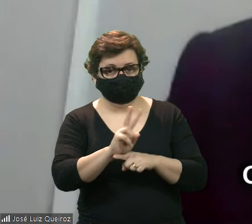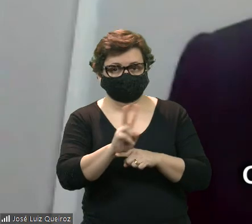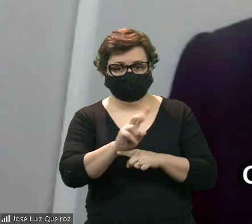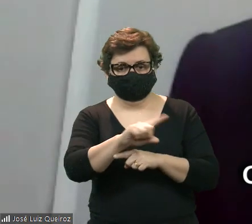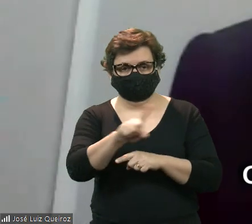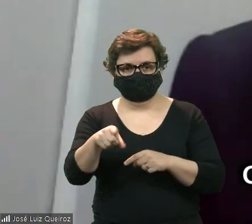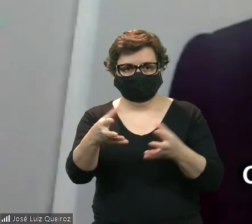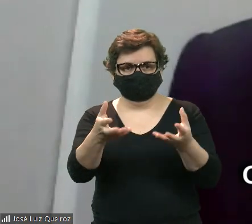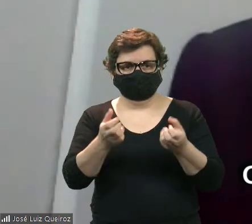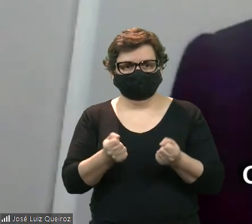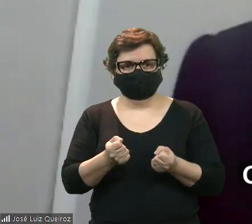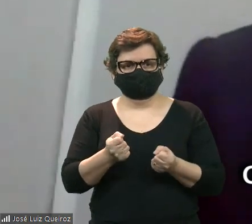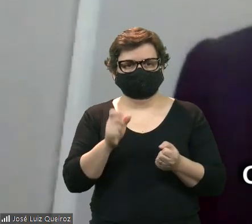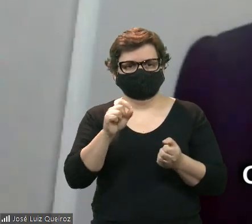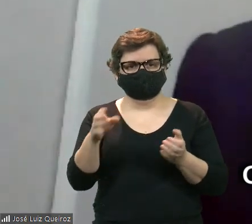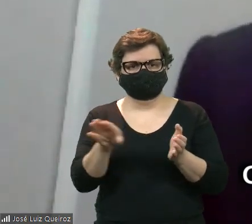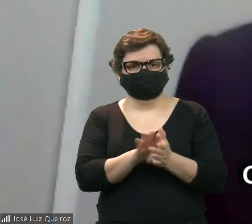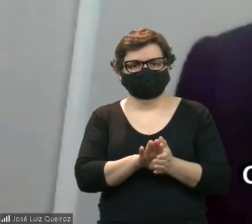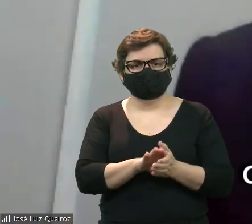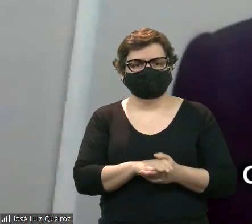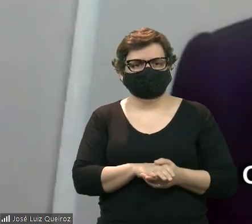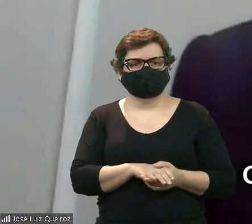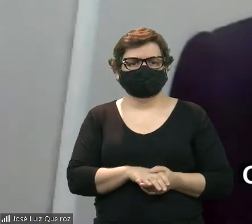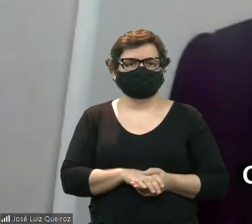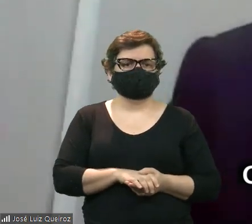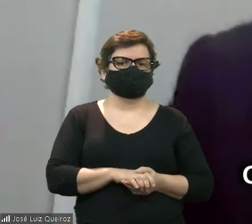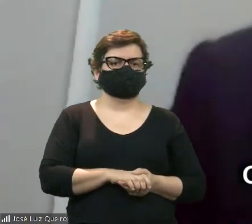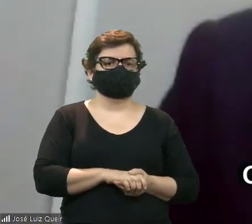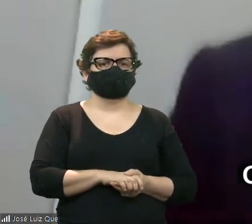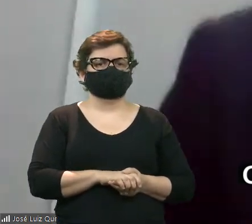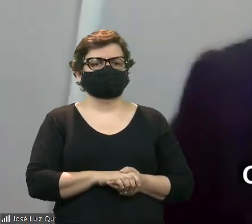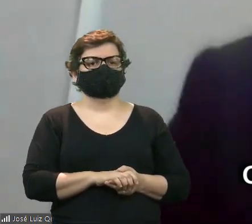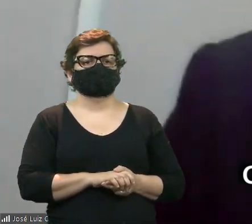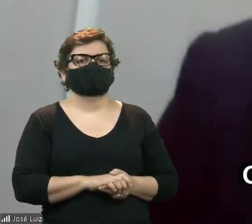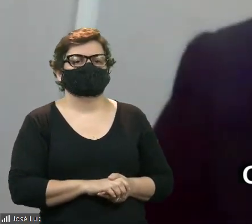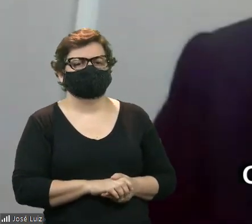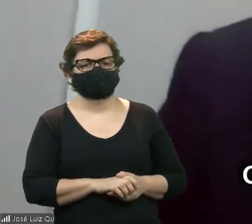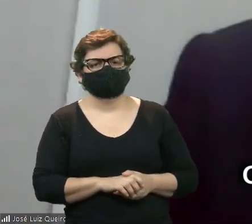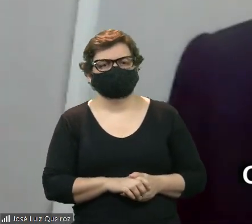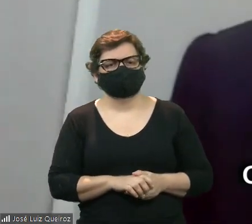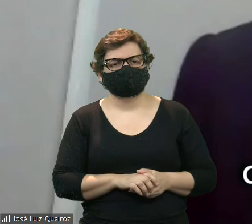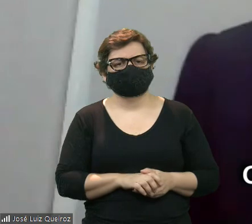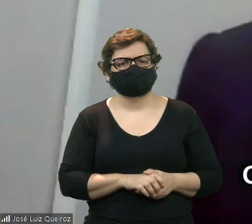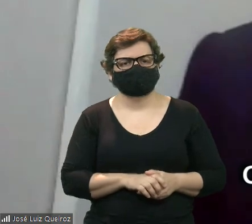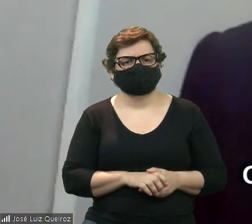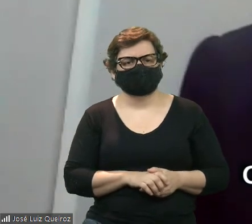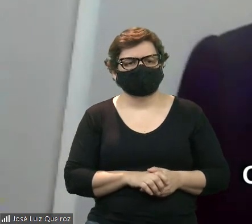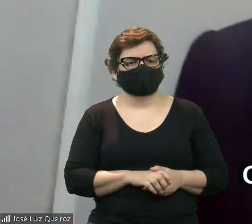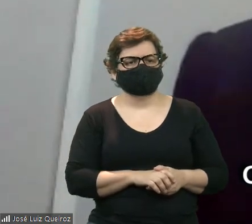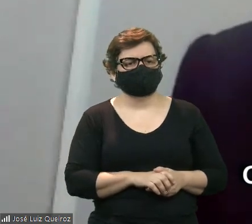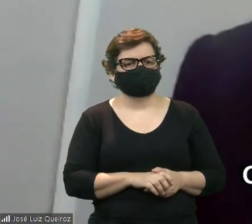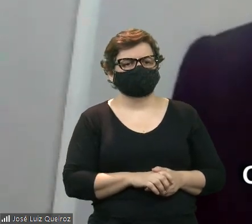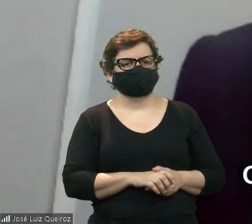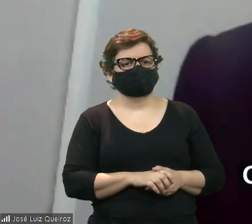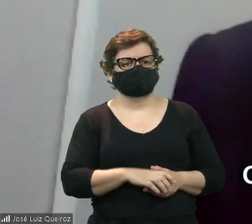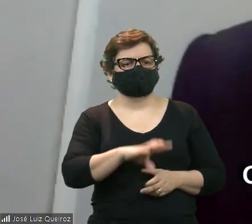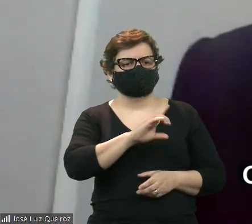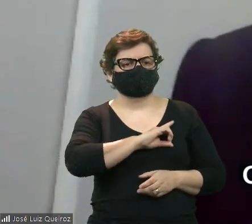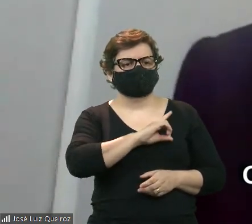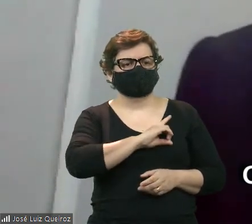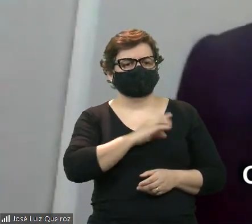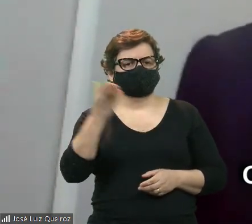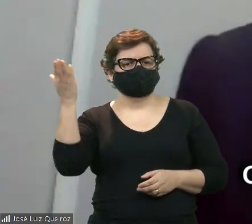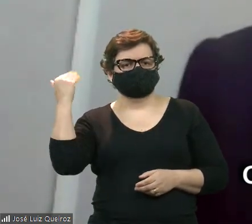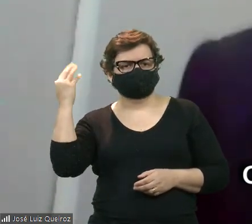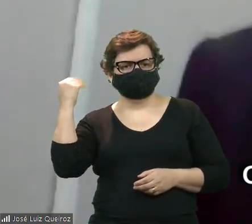desses recursos públicos para serem bem empregados. Então, quero deixar público aqui, o vereador Damasceno, desde o começo,